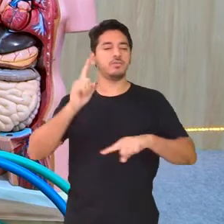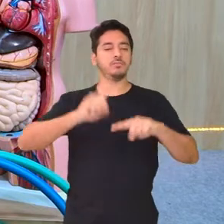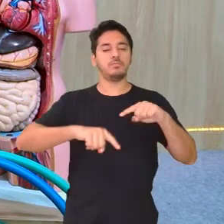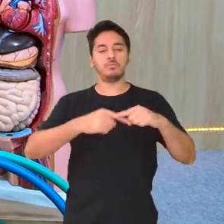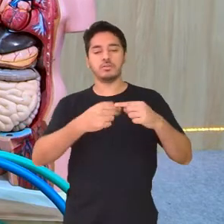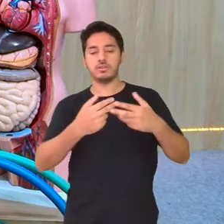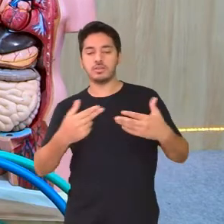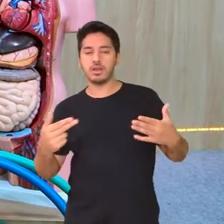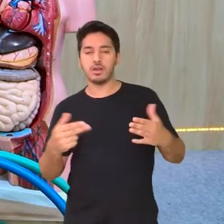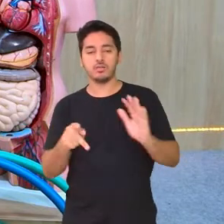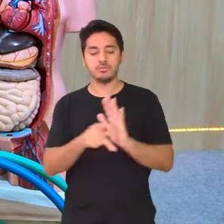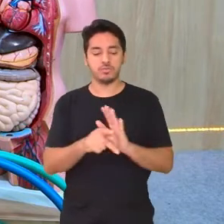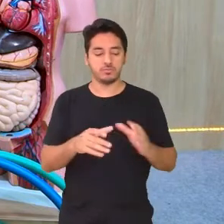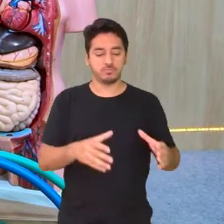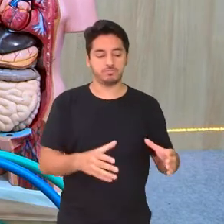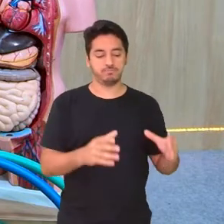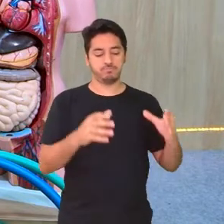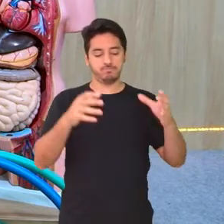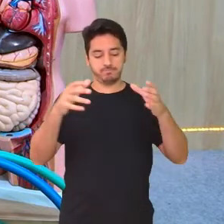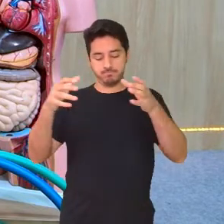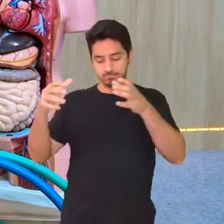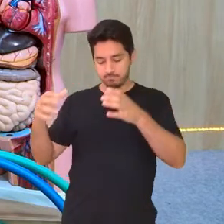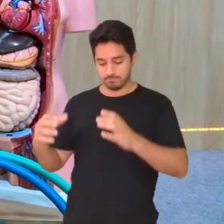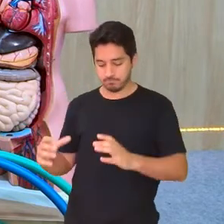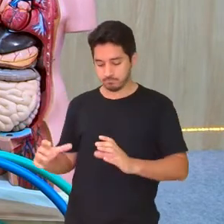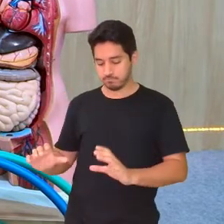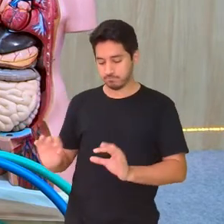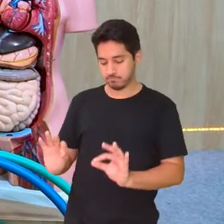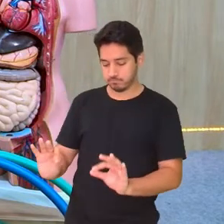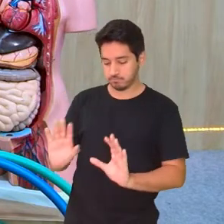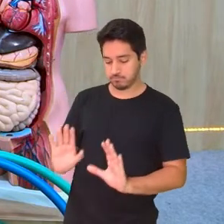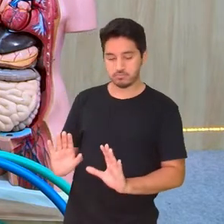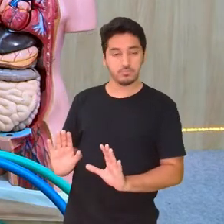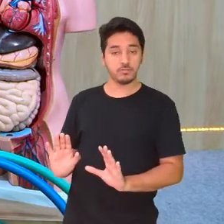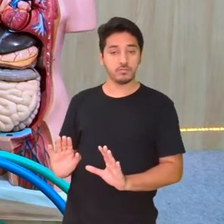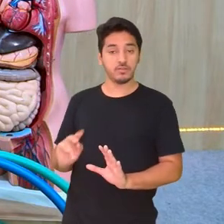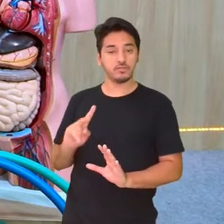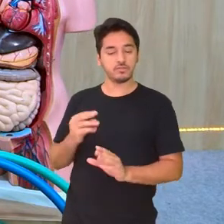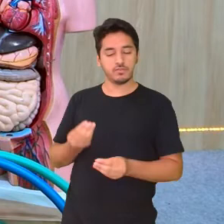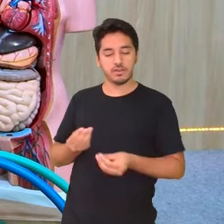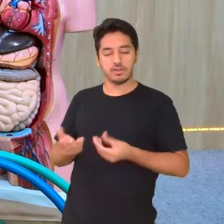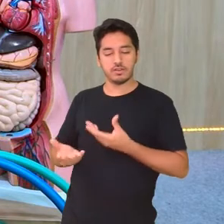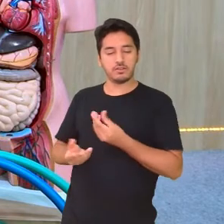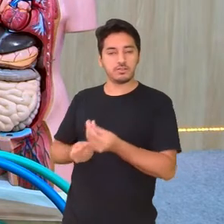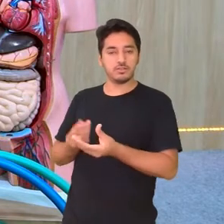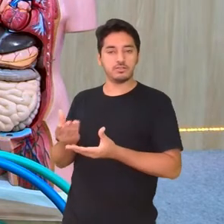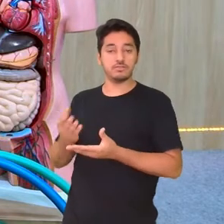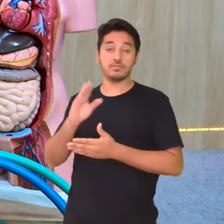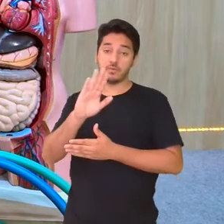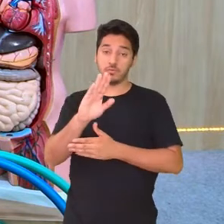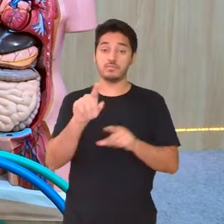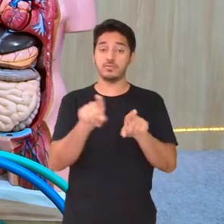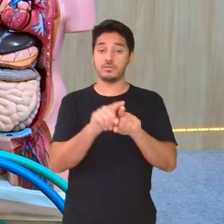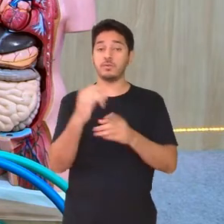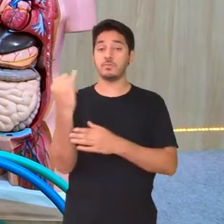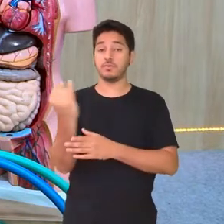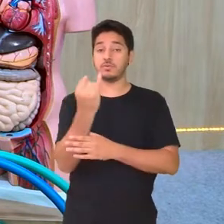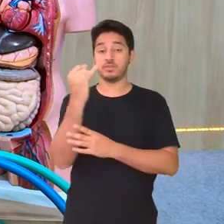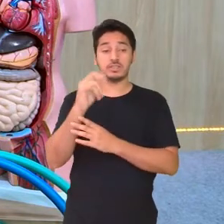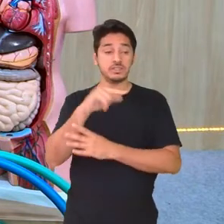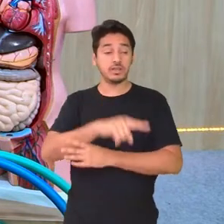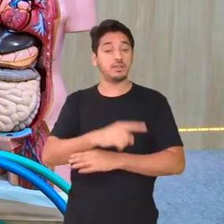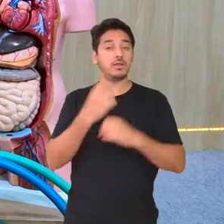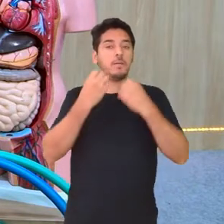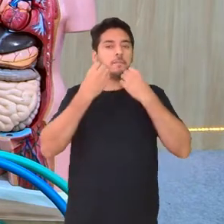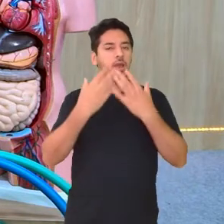de um encosto. Aí você vai conhecendo e vai oferecendo. E também é importante observar se ela está